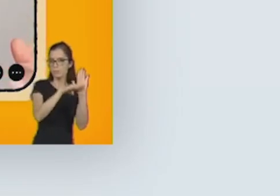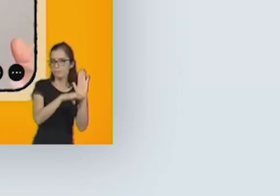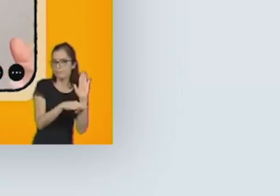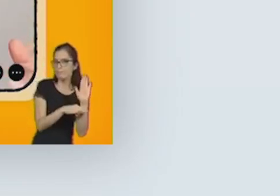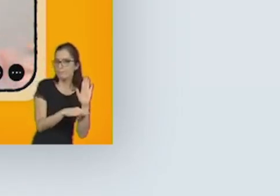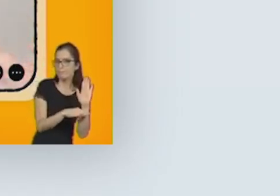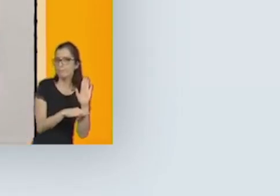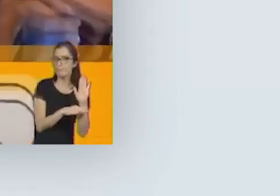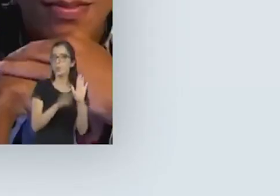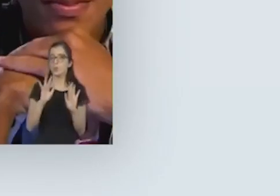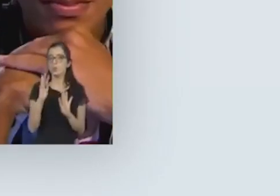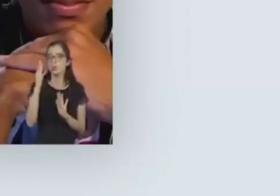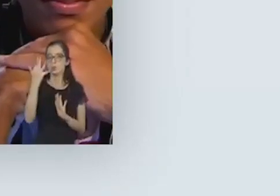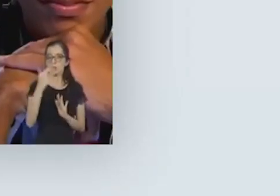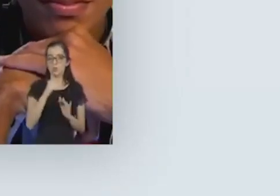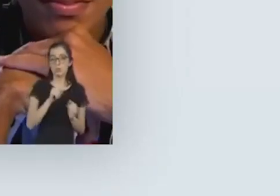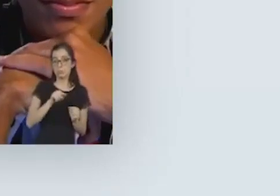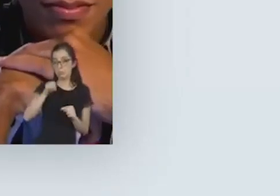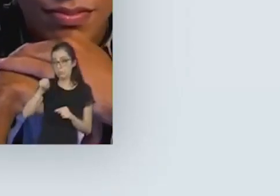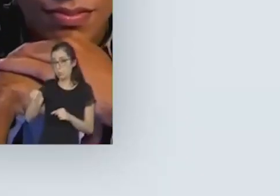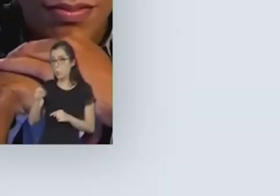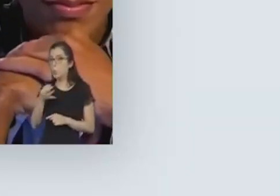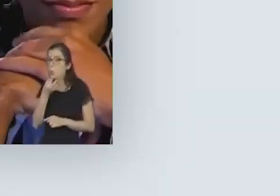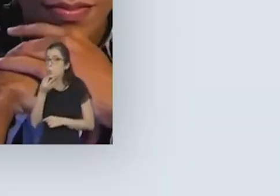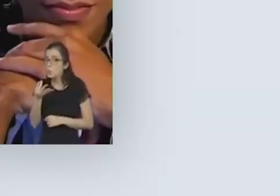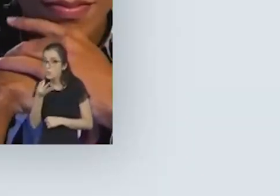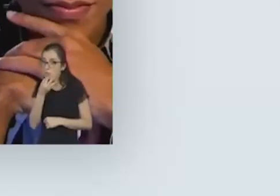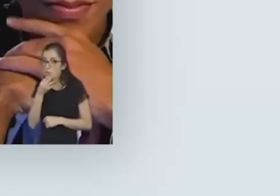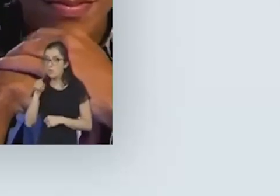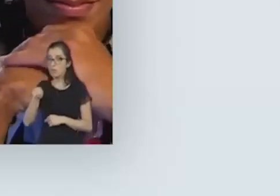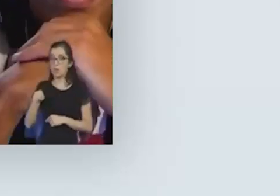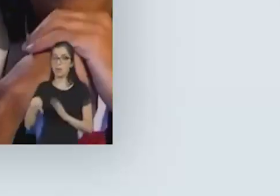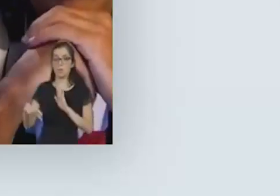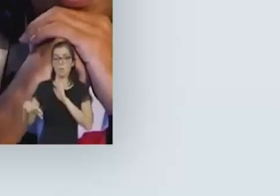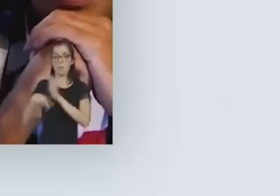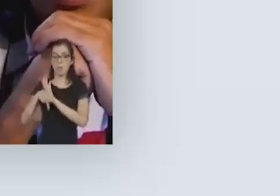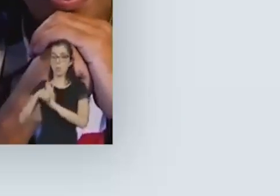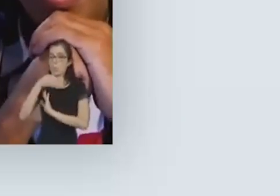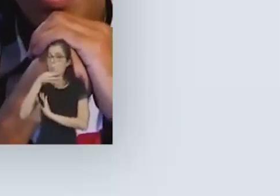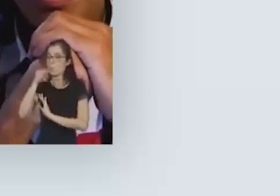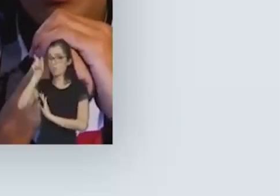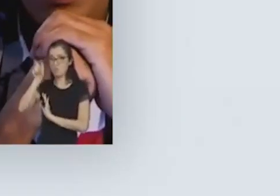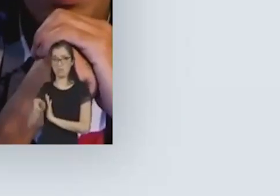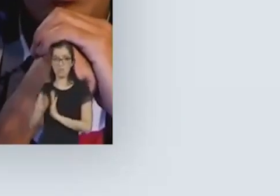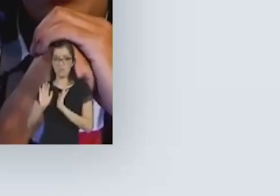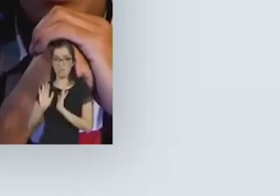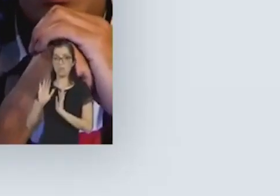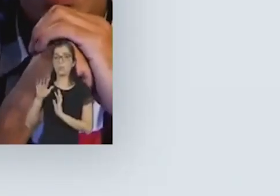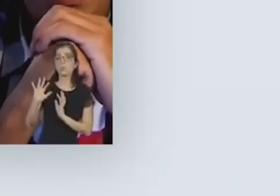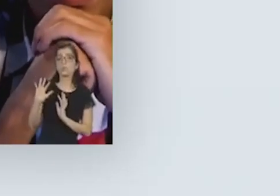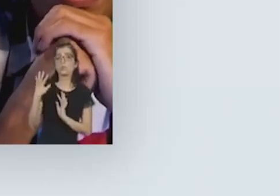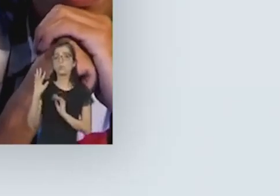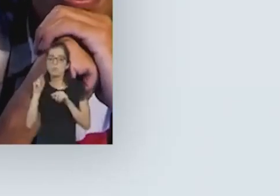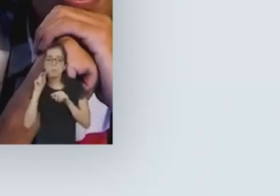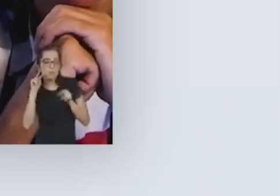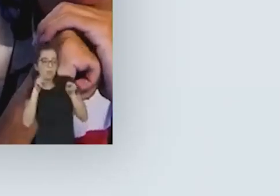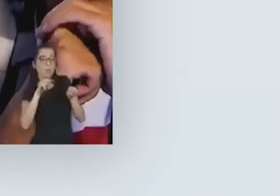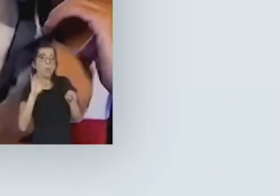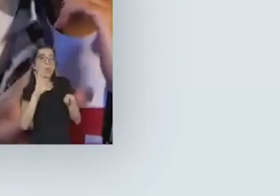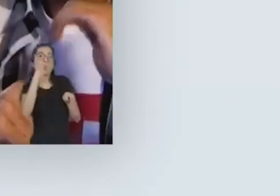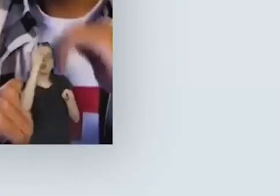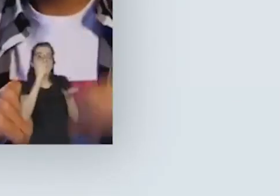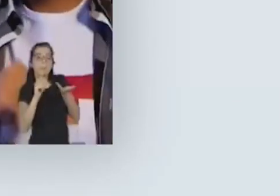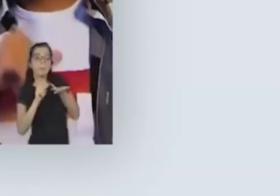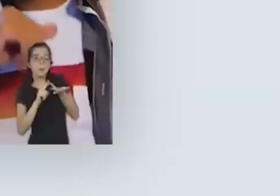aconteceu naquela situação. Já na opinião, no texto opinativo, ele traz a opinião de alguém, até sobre o próprio fato, pode ser, mas esse